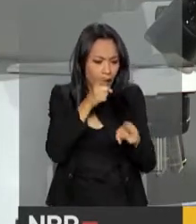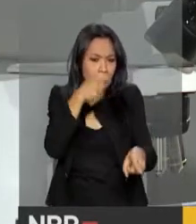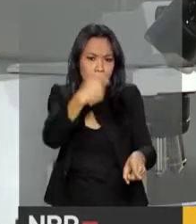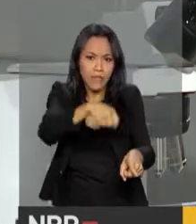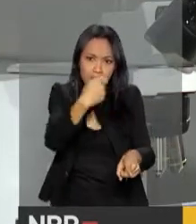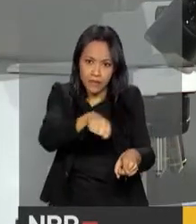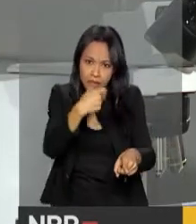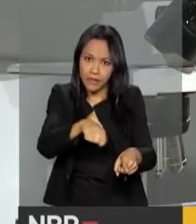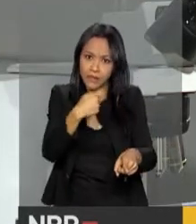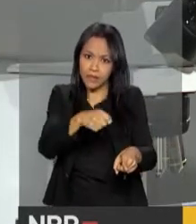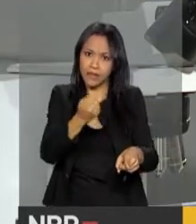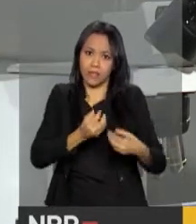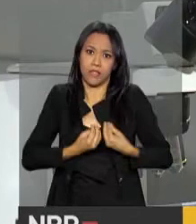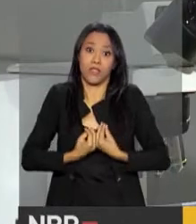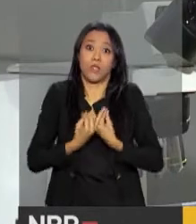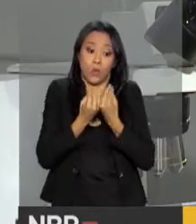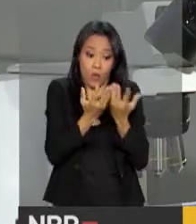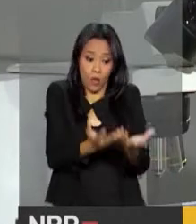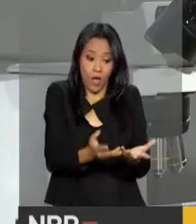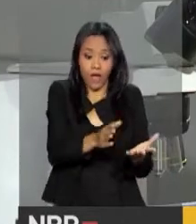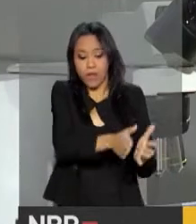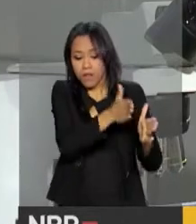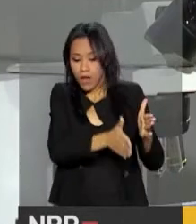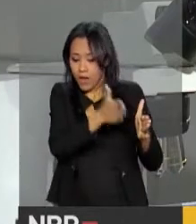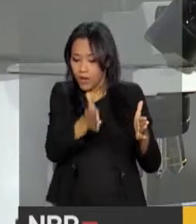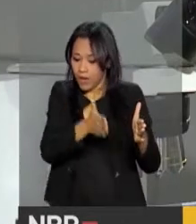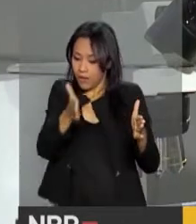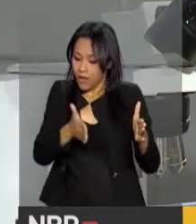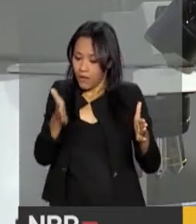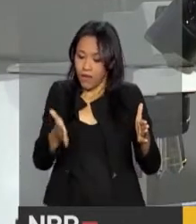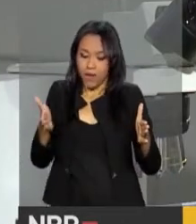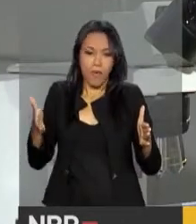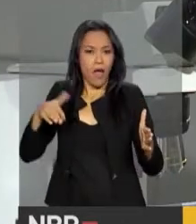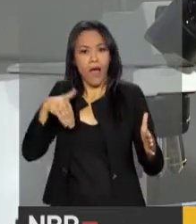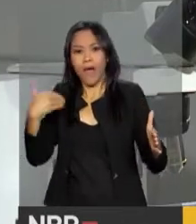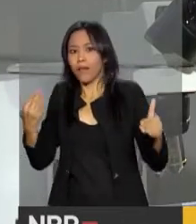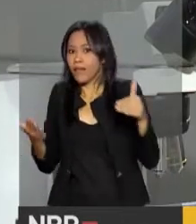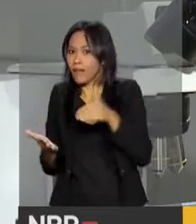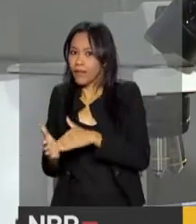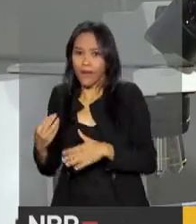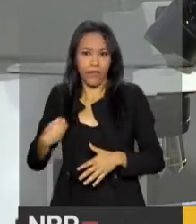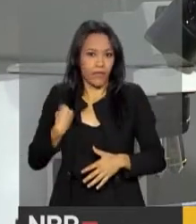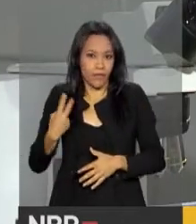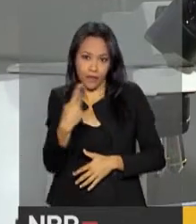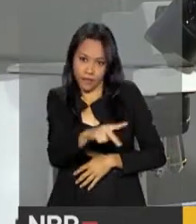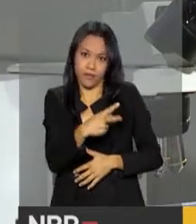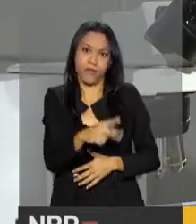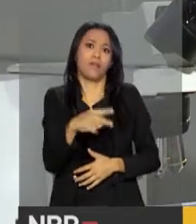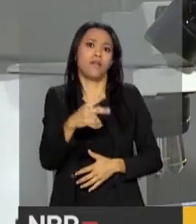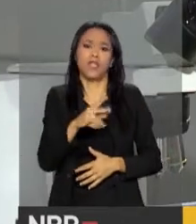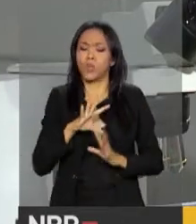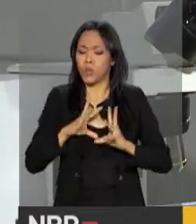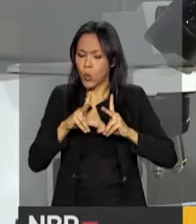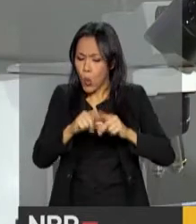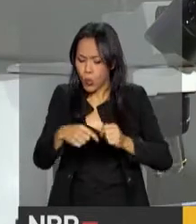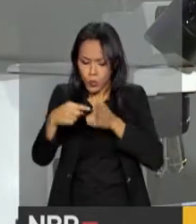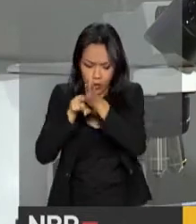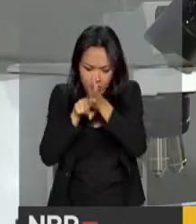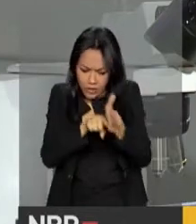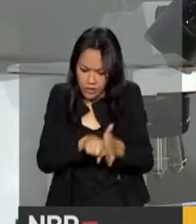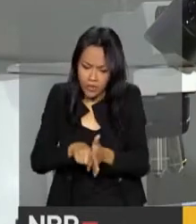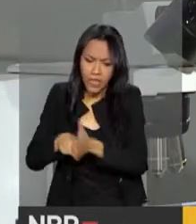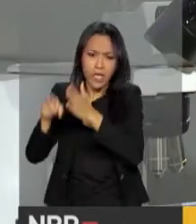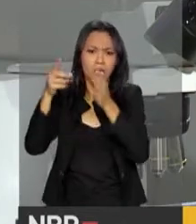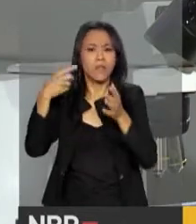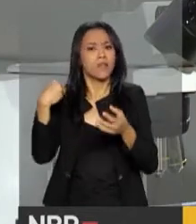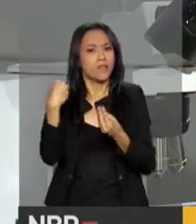do transplante e ele vai acompanhar o resto da vida no programa fazendo todos os anos inclusive recebendo